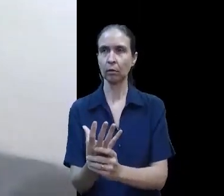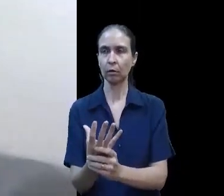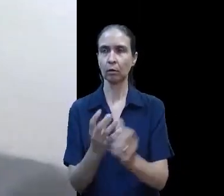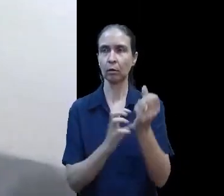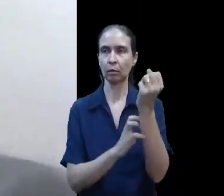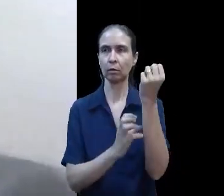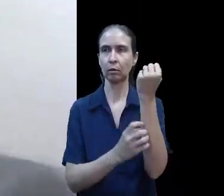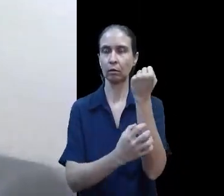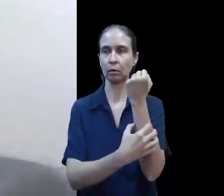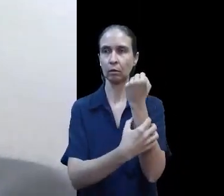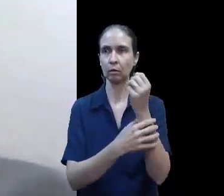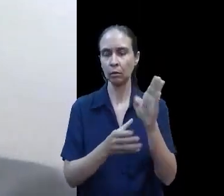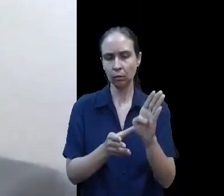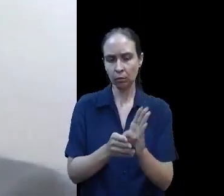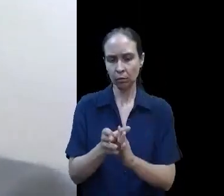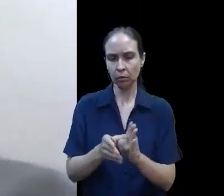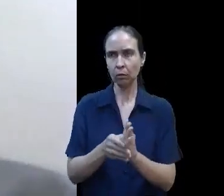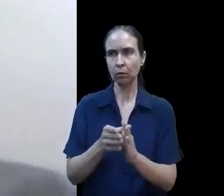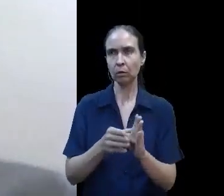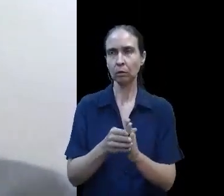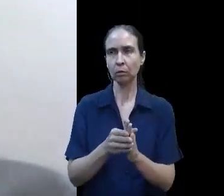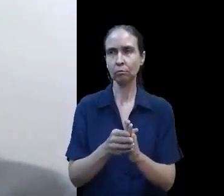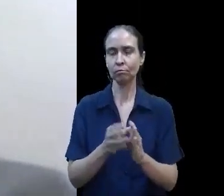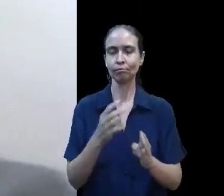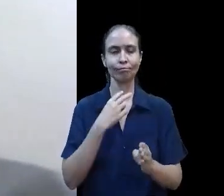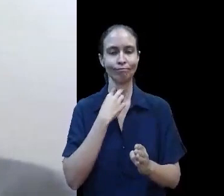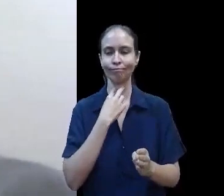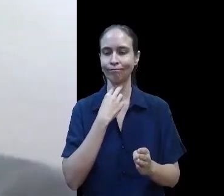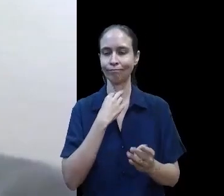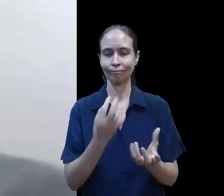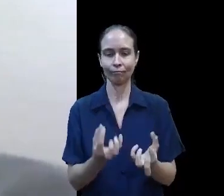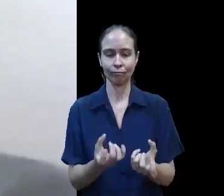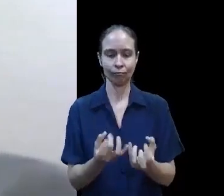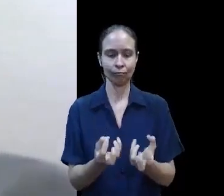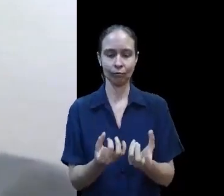a orientação de não queimar, não fazer queima,